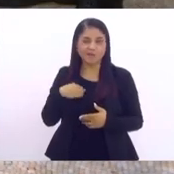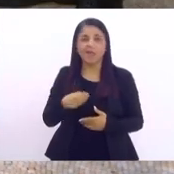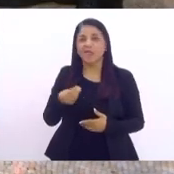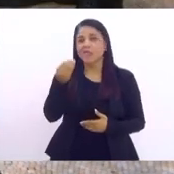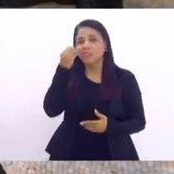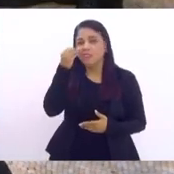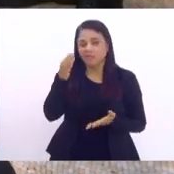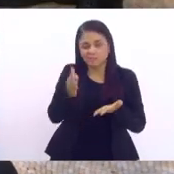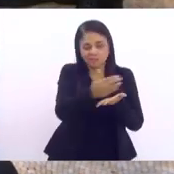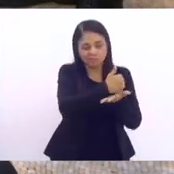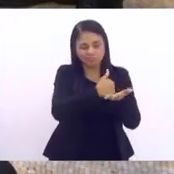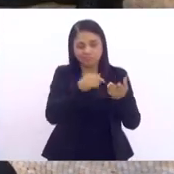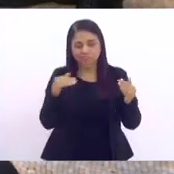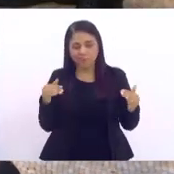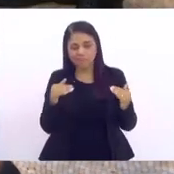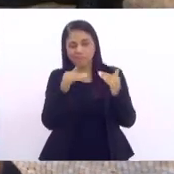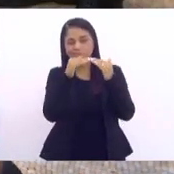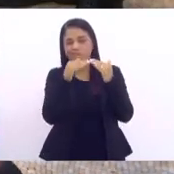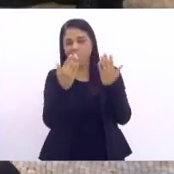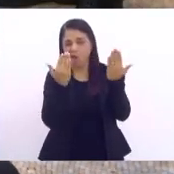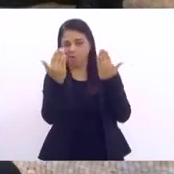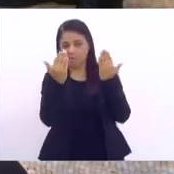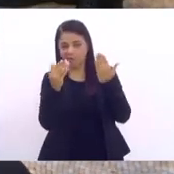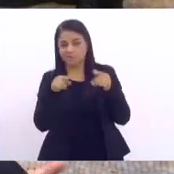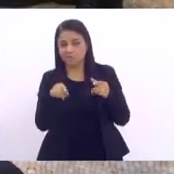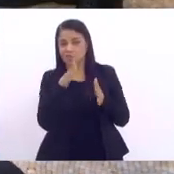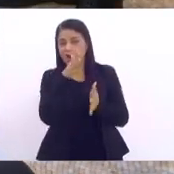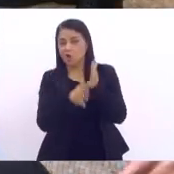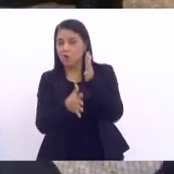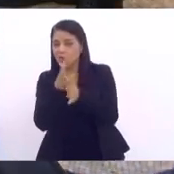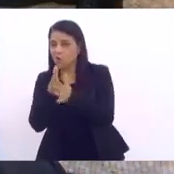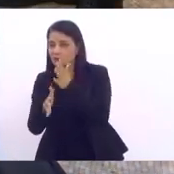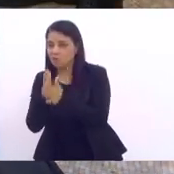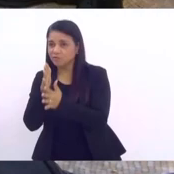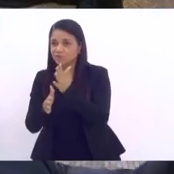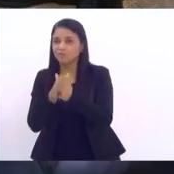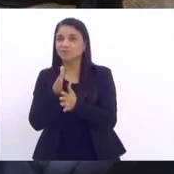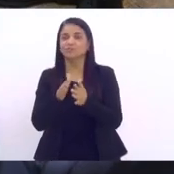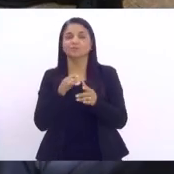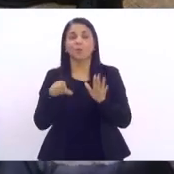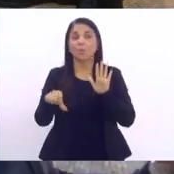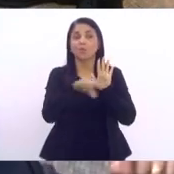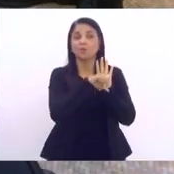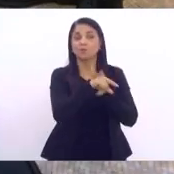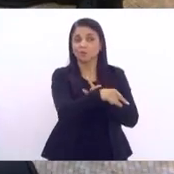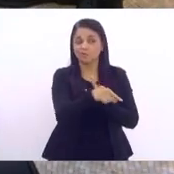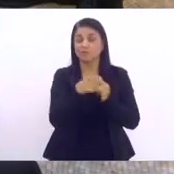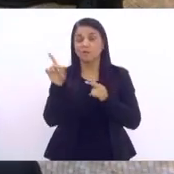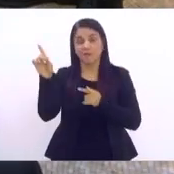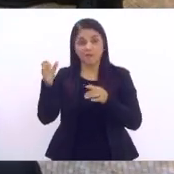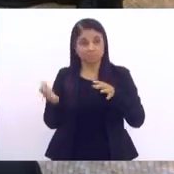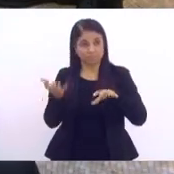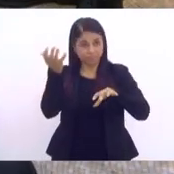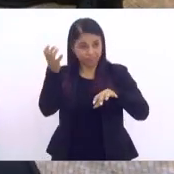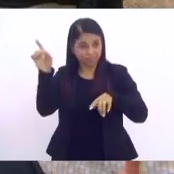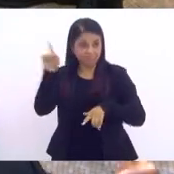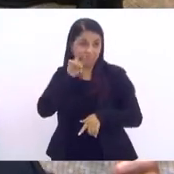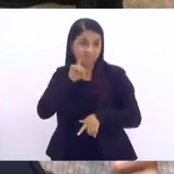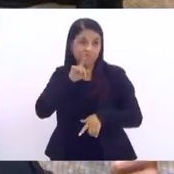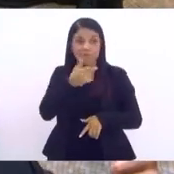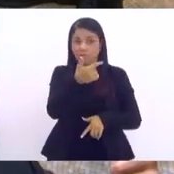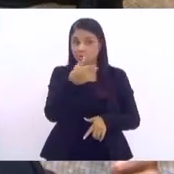de nós será confundido injustamente. No Congresso americano, foram 28, de cerca de pouco mais de